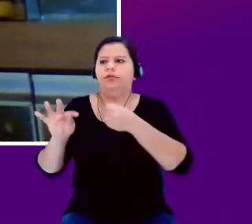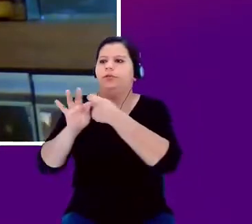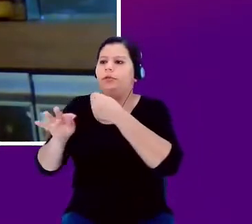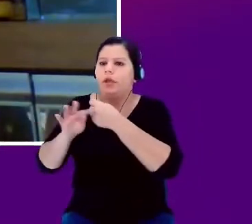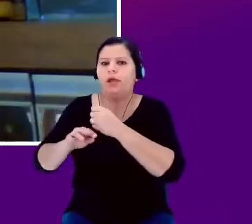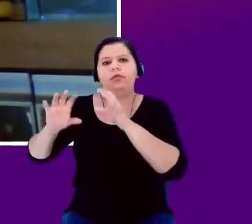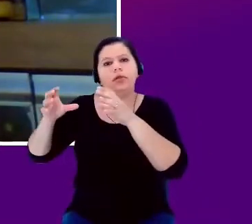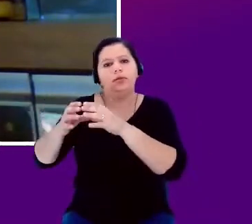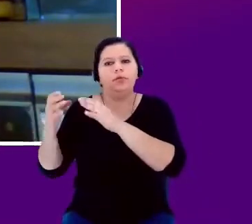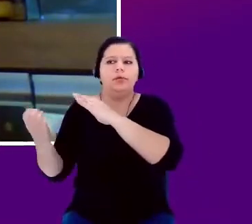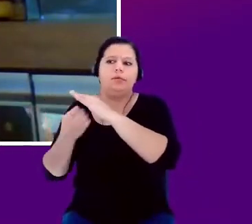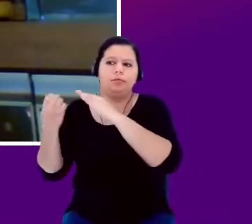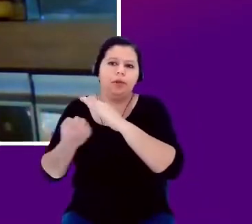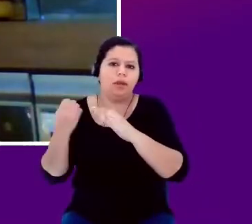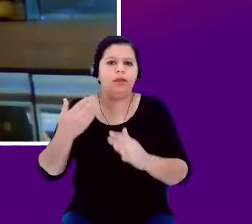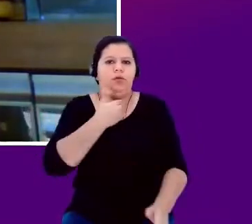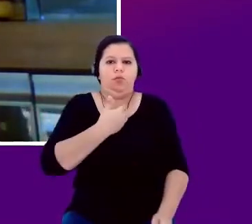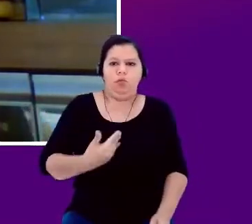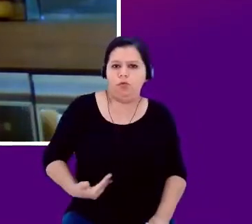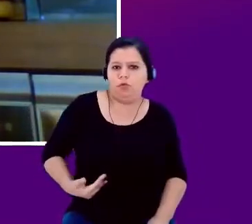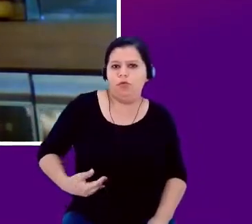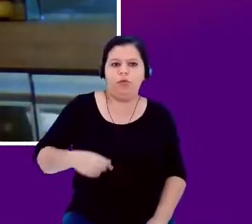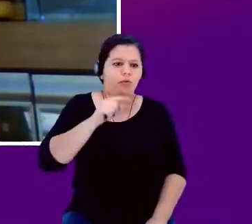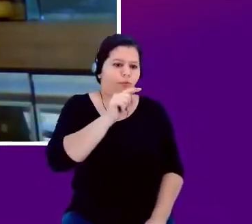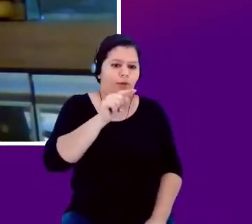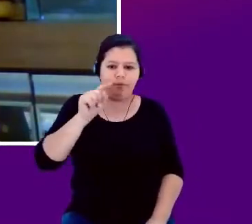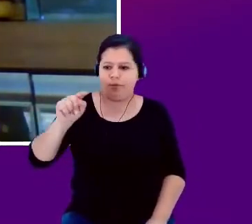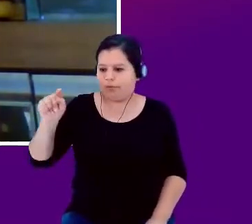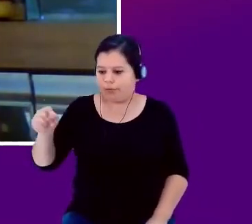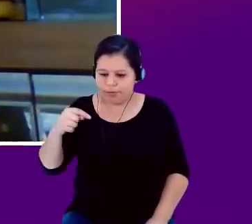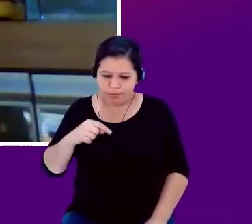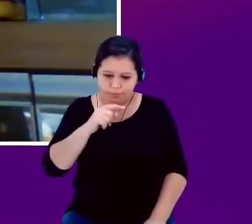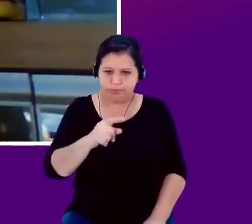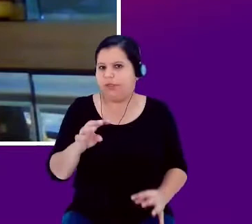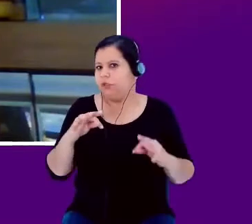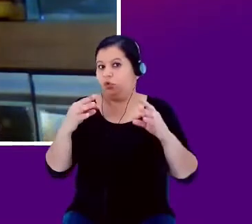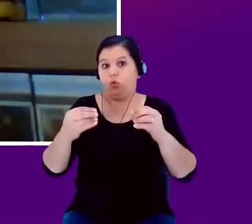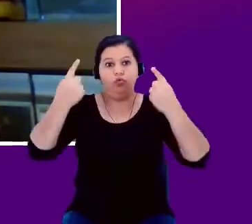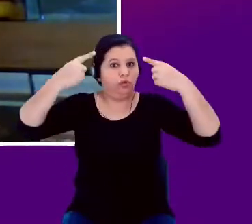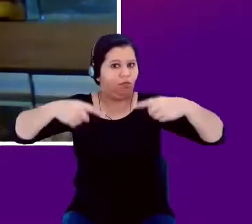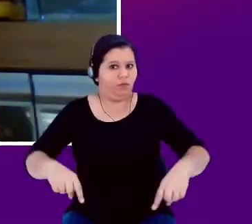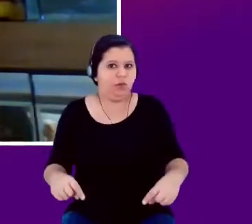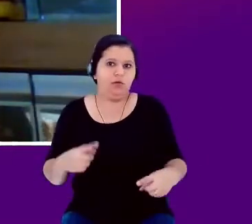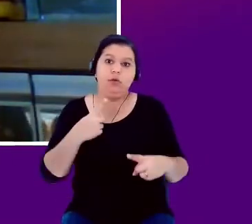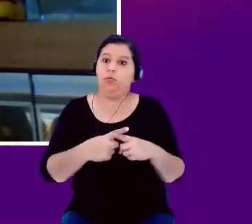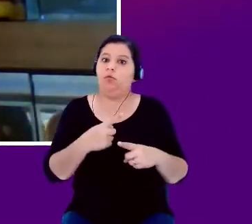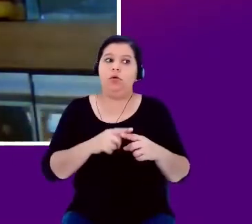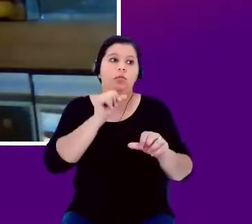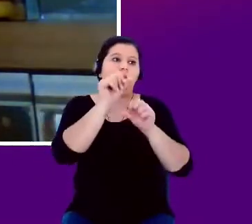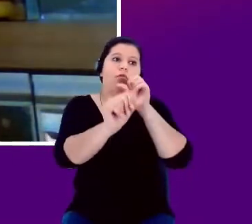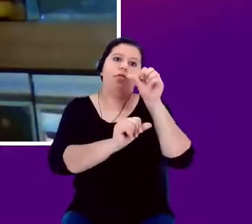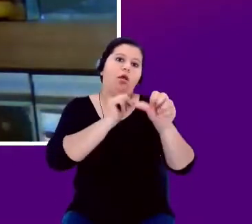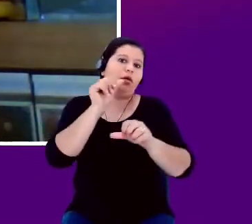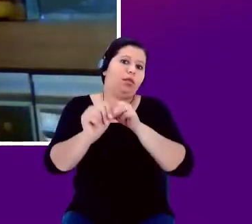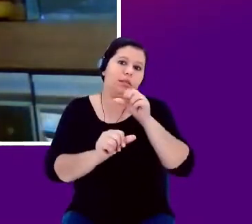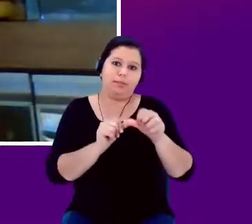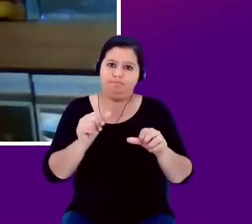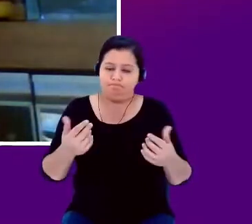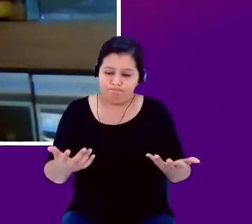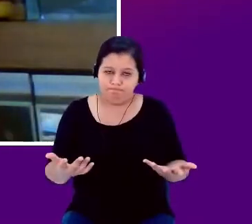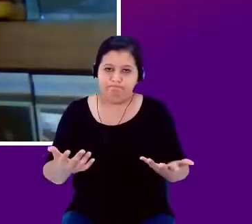o setor público, porque, na verdade, há uma mudança de paradigma, há um novo significado, ou pelo menos